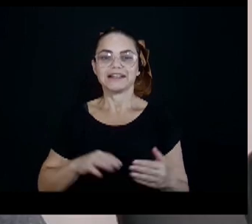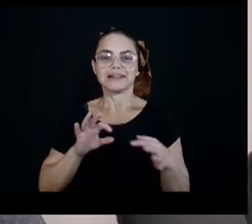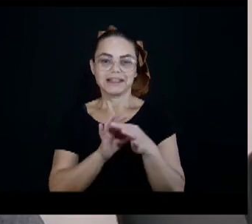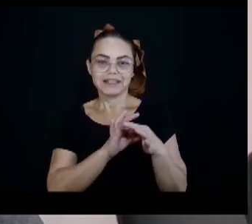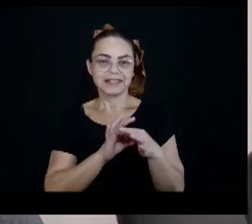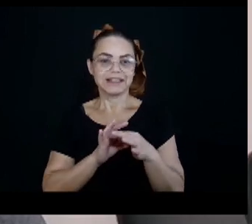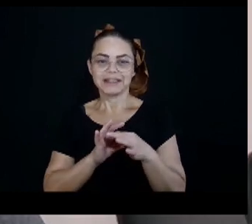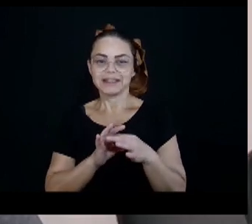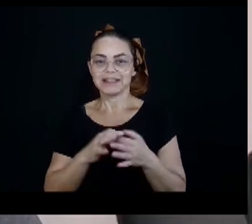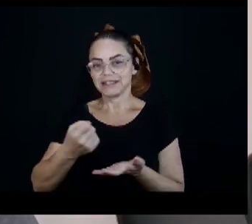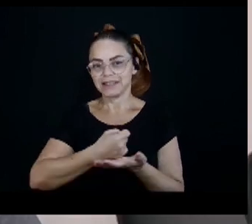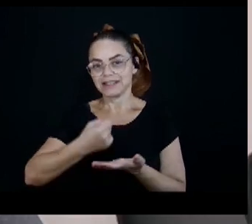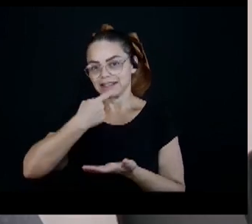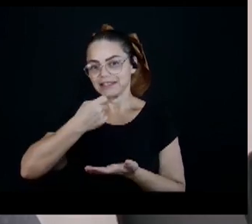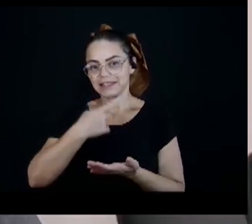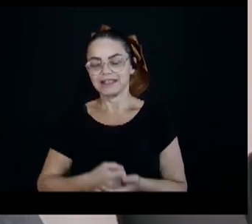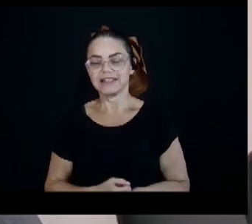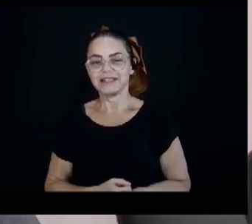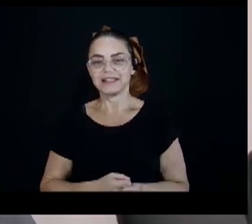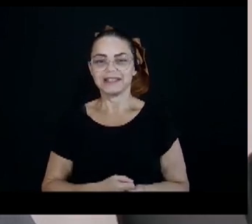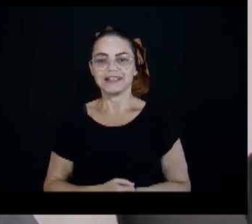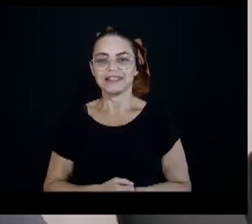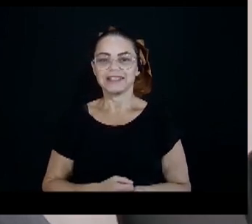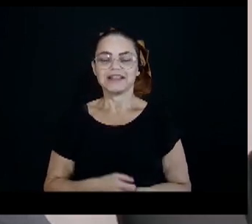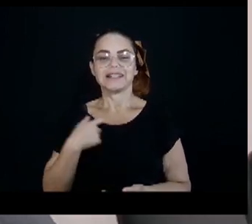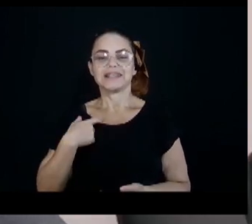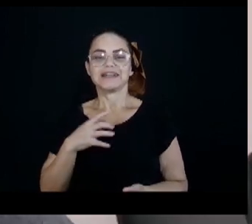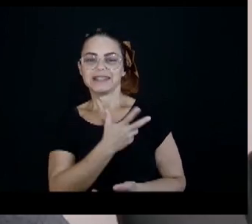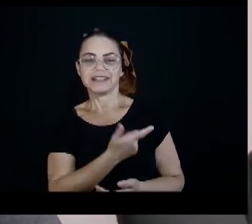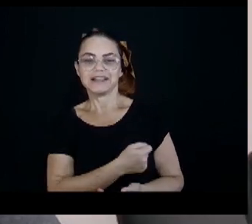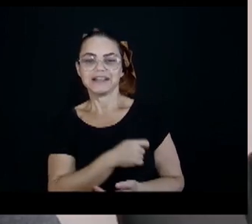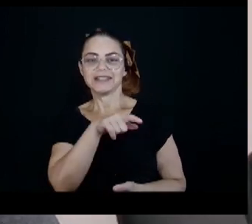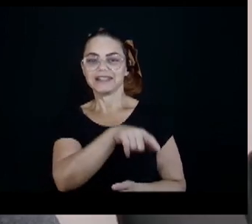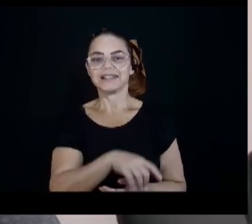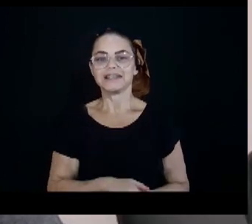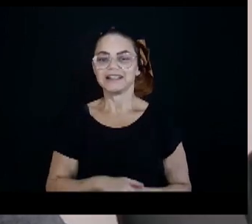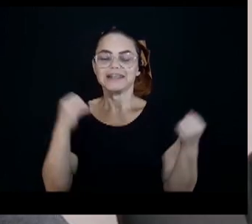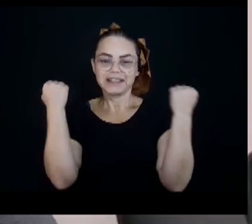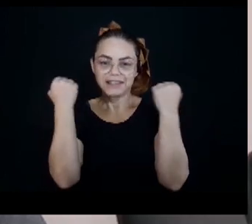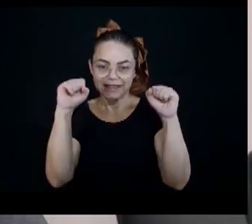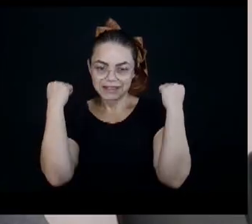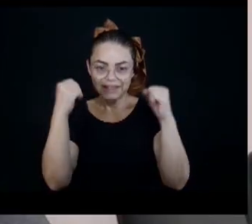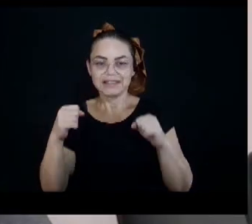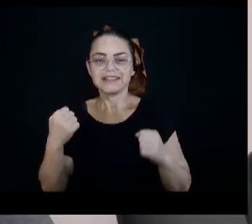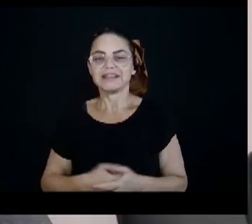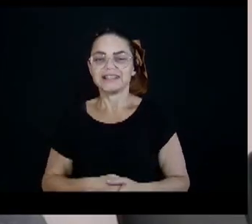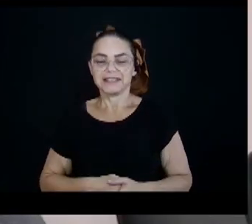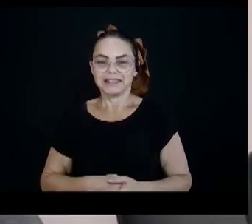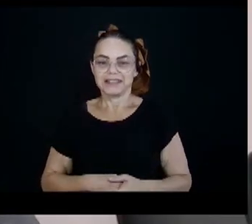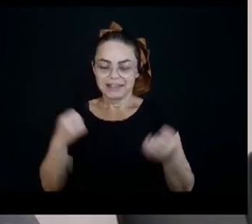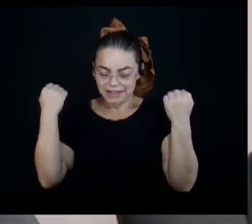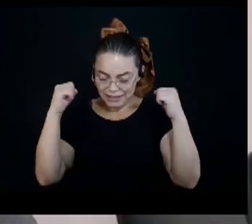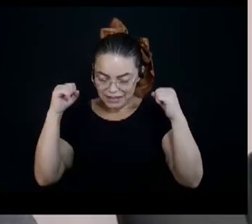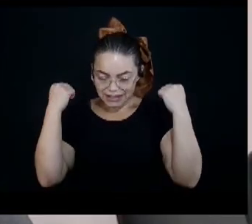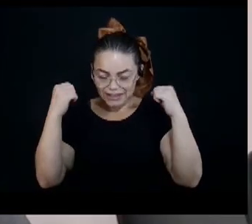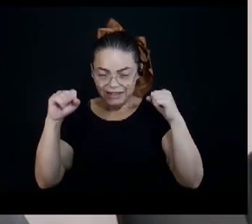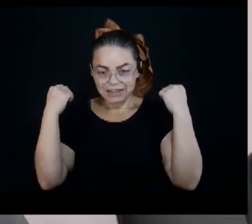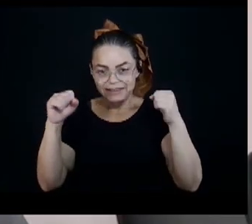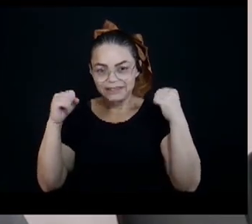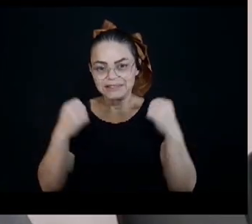coisa salvadora, sem associar ele ao exercício e a dieta. A dieta,